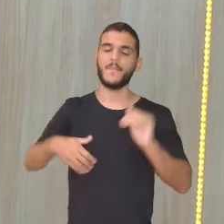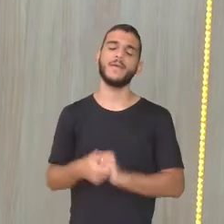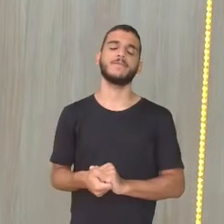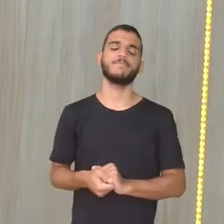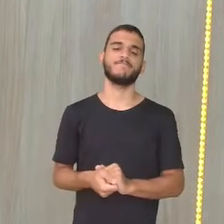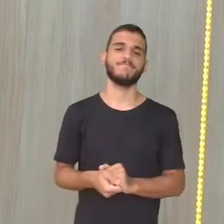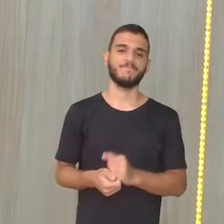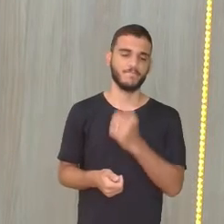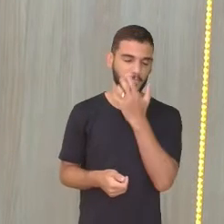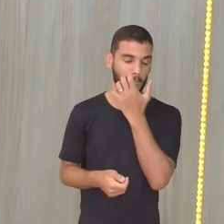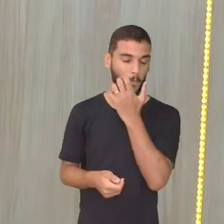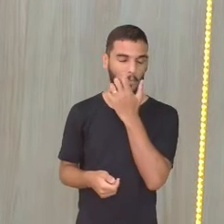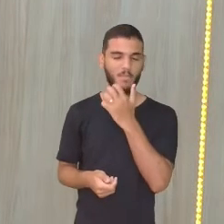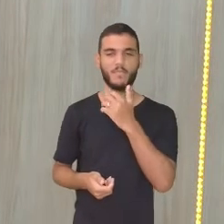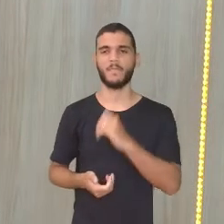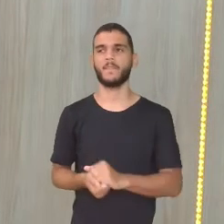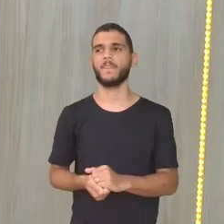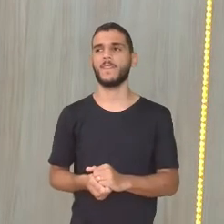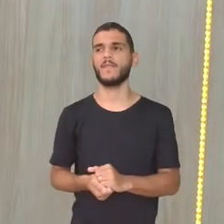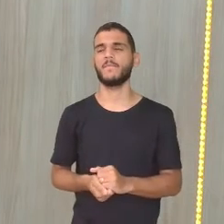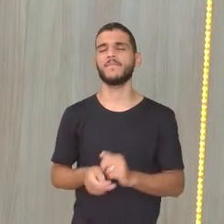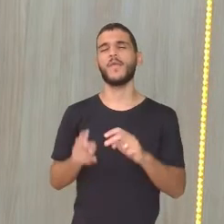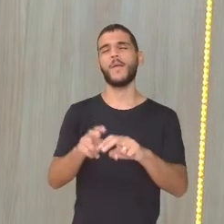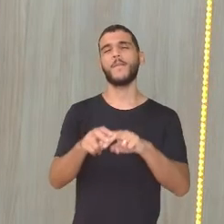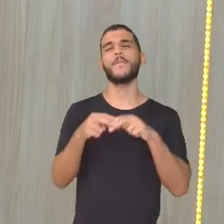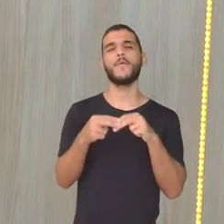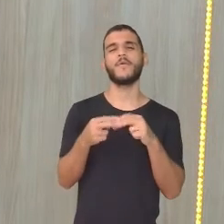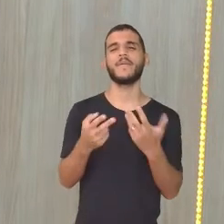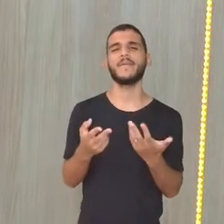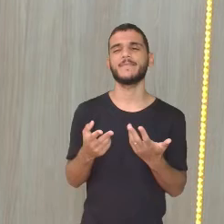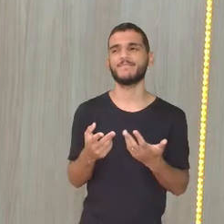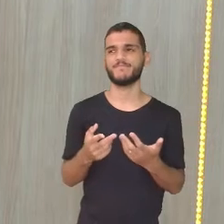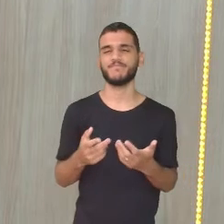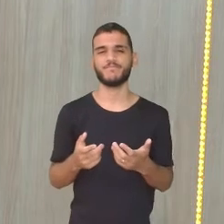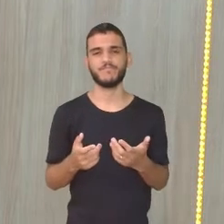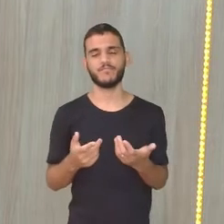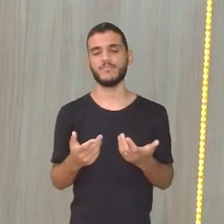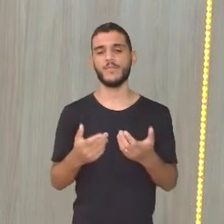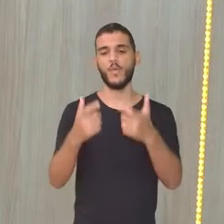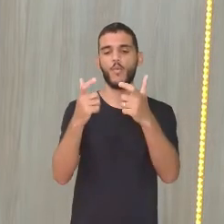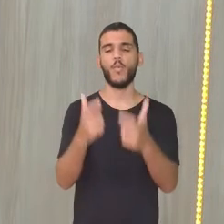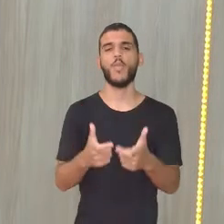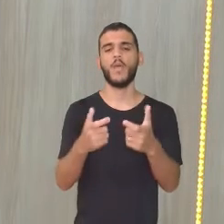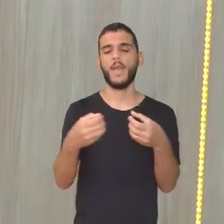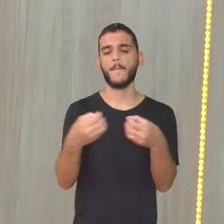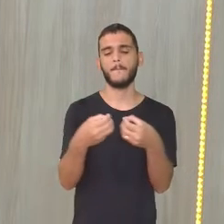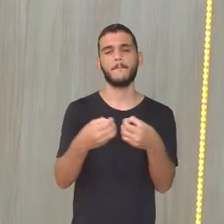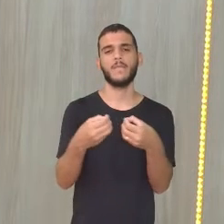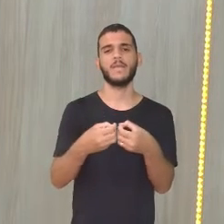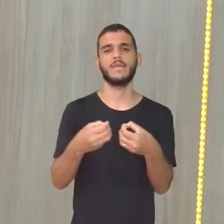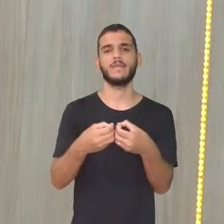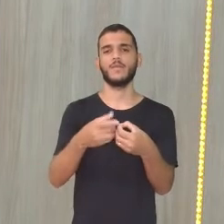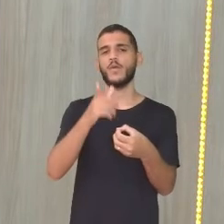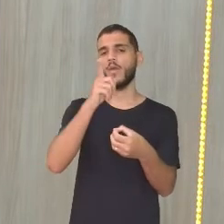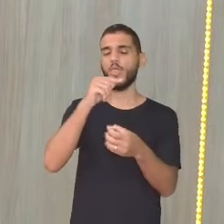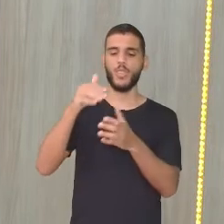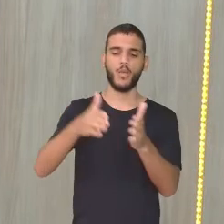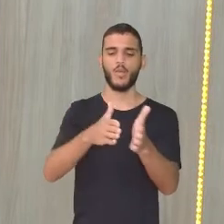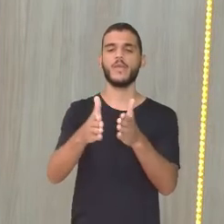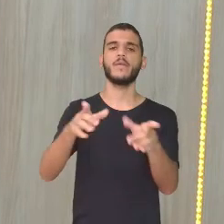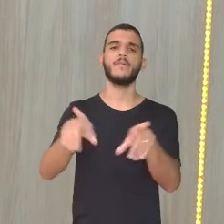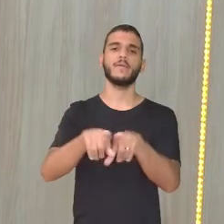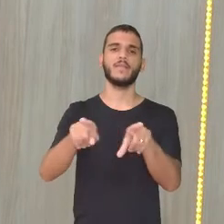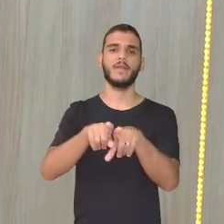esses meios, né? Porque as palafitas estão ali perto do mar, né? E do rio? Porque justamente ali ainda é uma